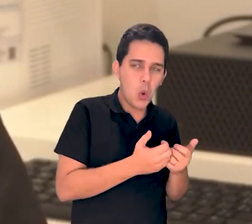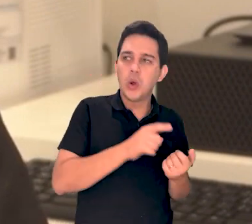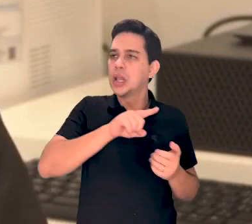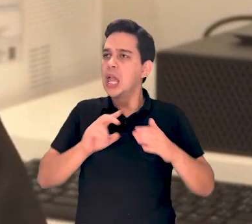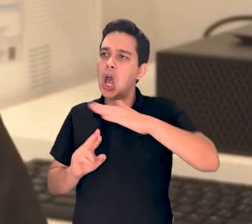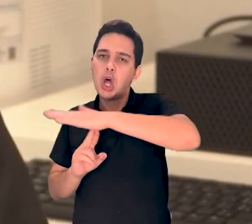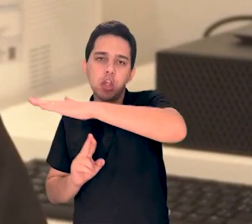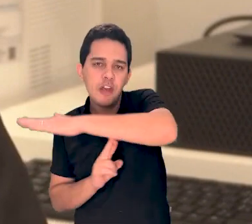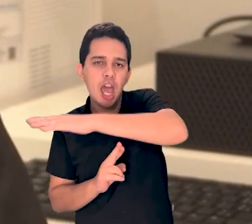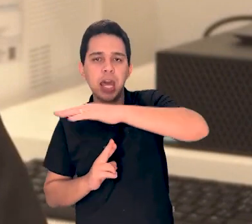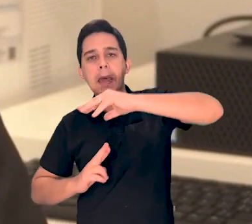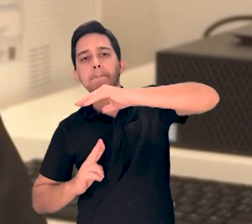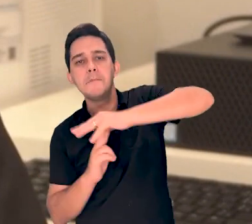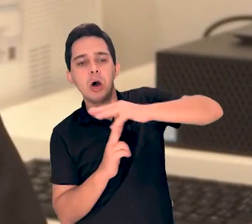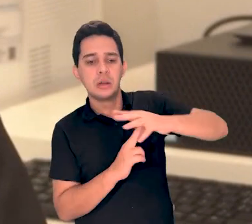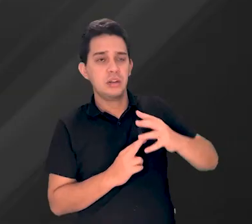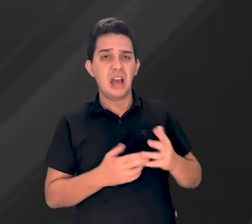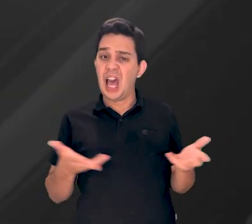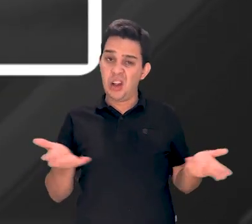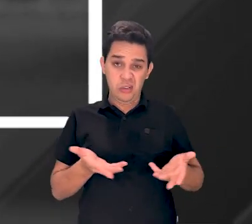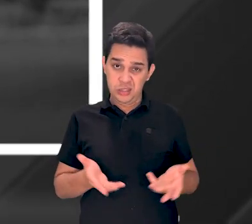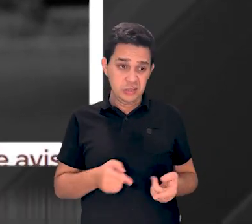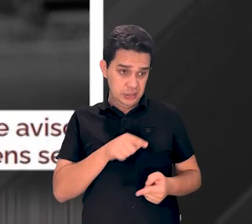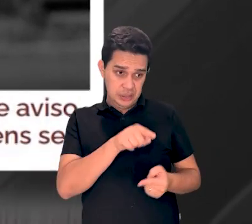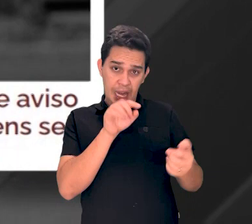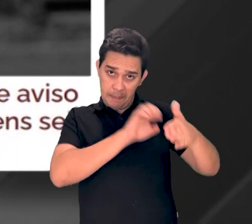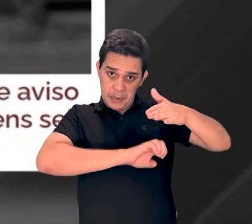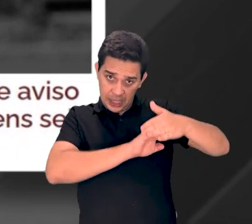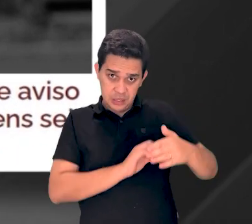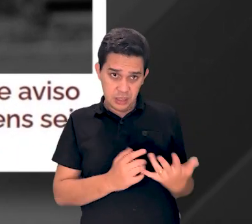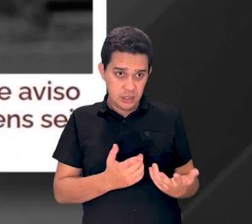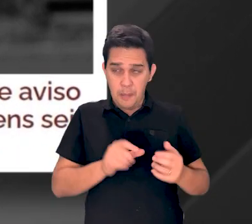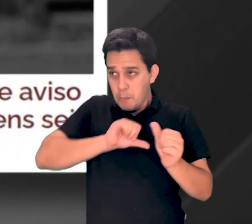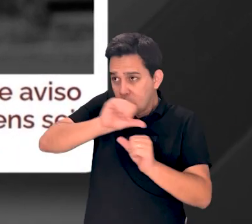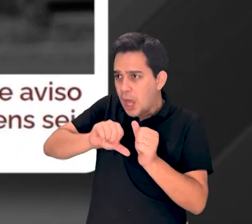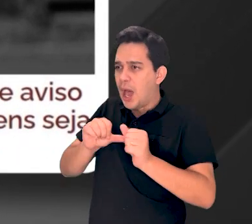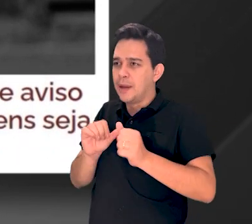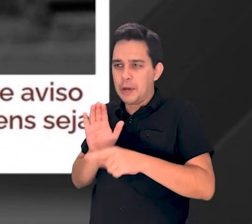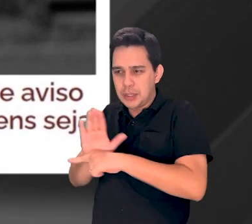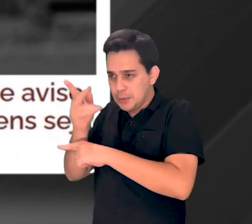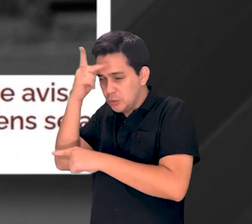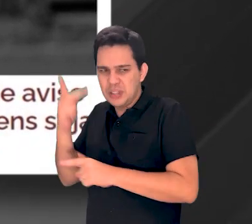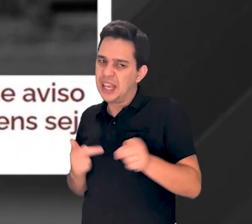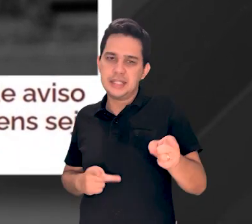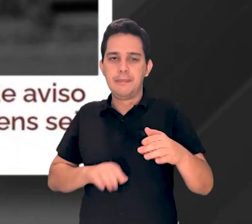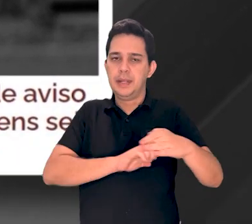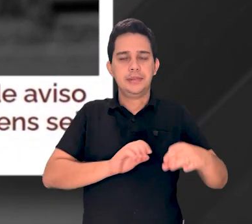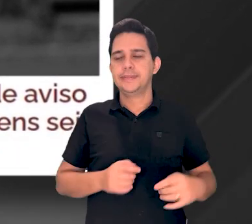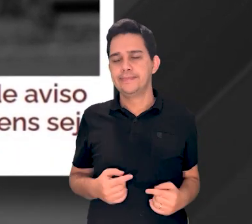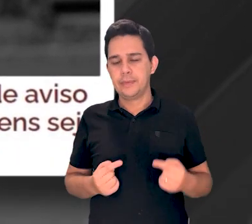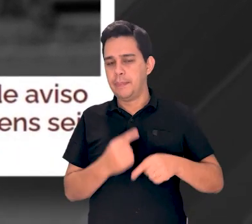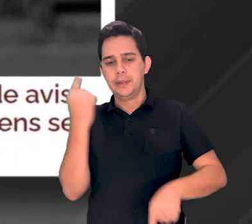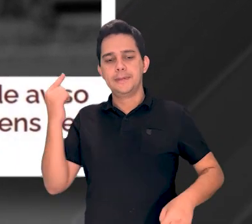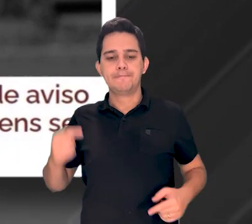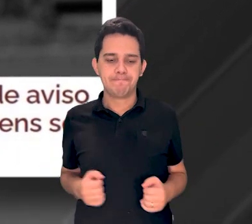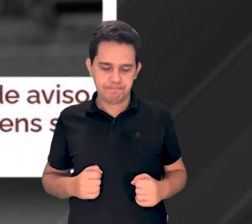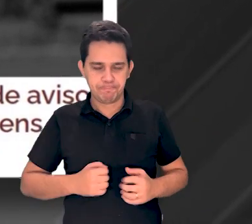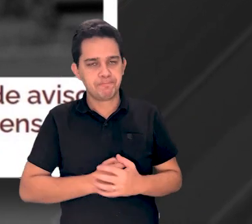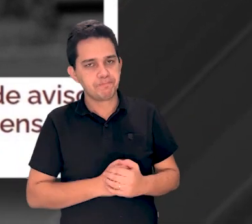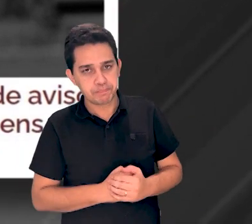será prestado adequadamente com Os Atuais concessionários tá que a gente até fez um há pouco tempo em relação